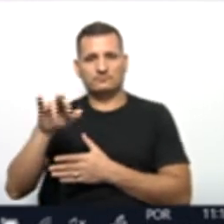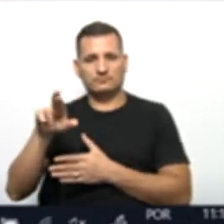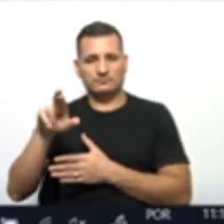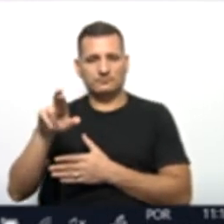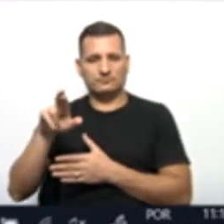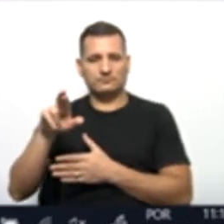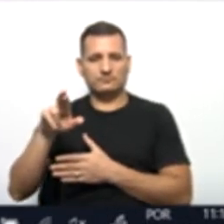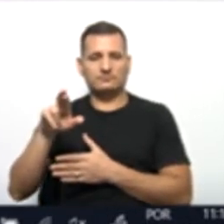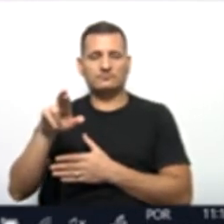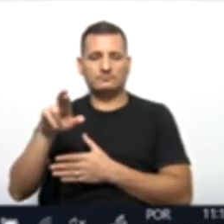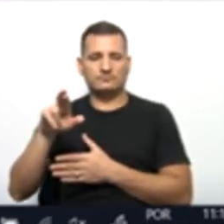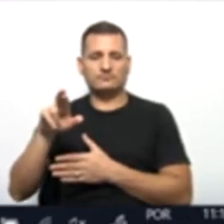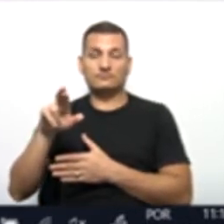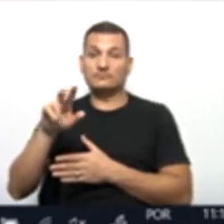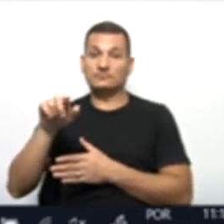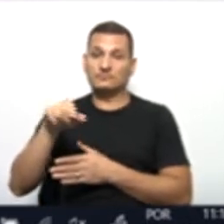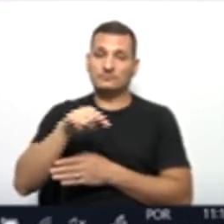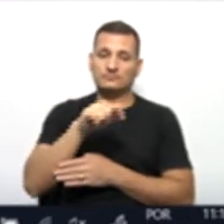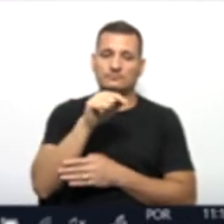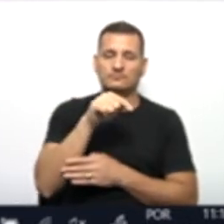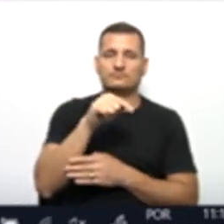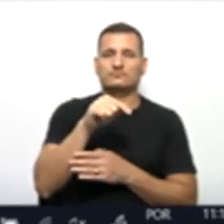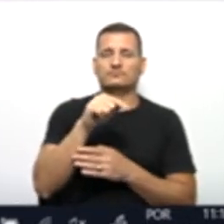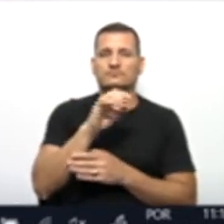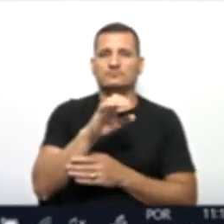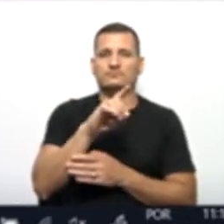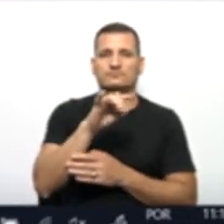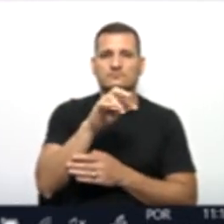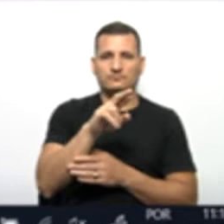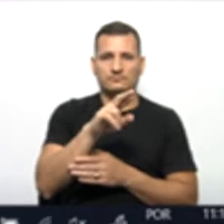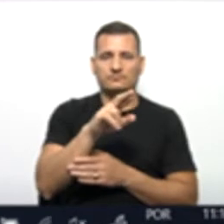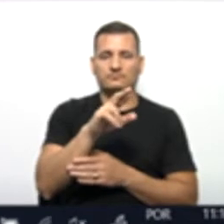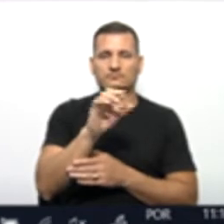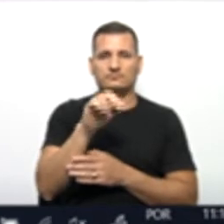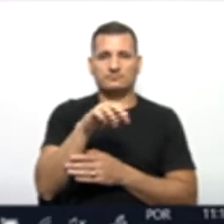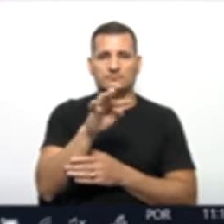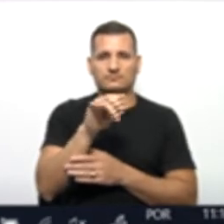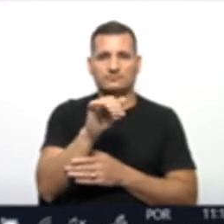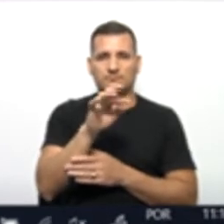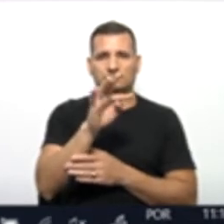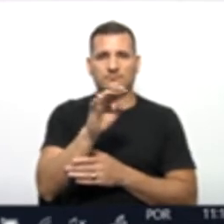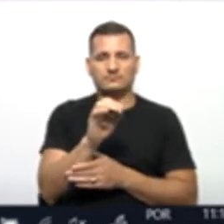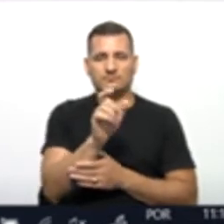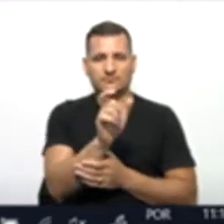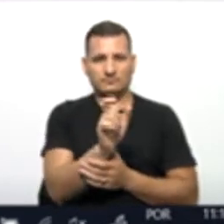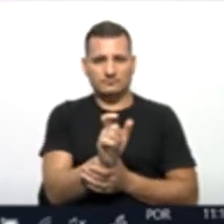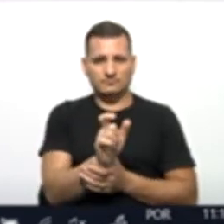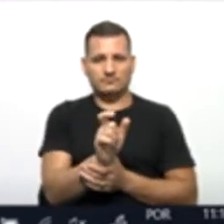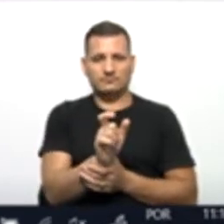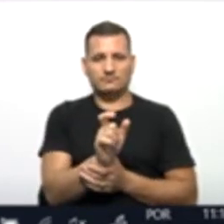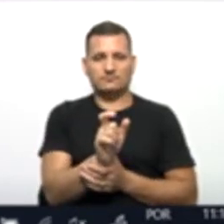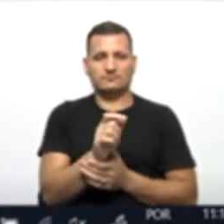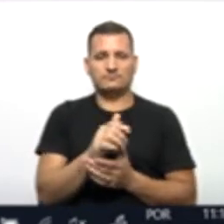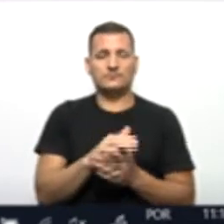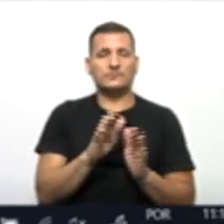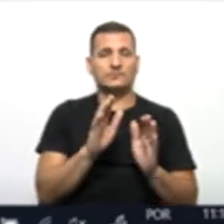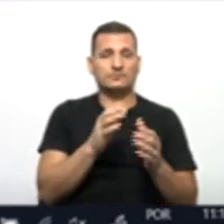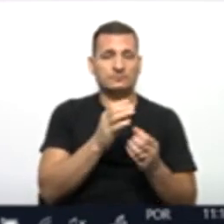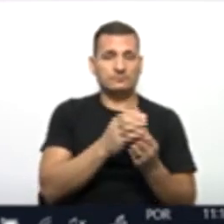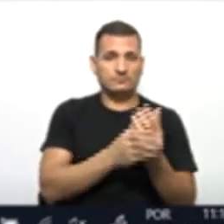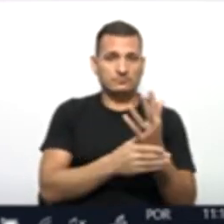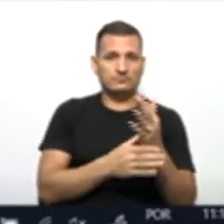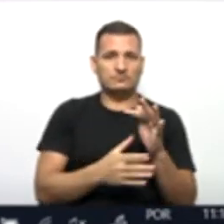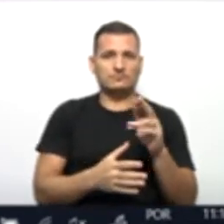criadas dentro do editar contato tá depois que de criar da função eu